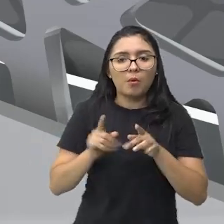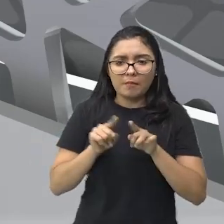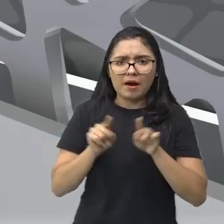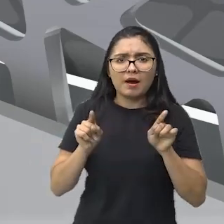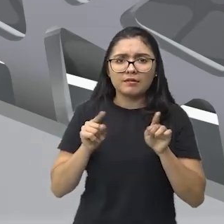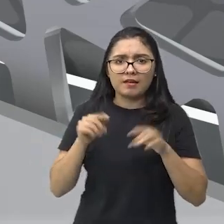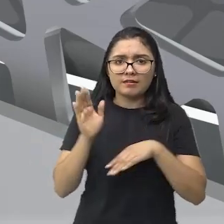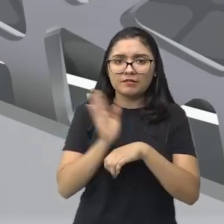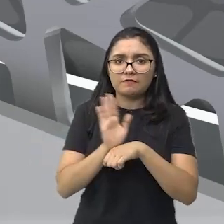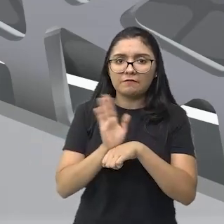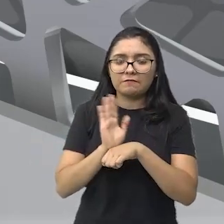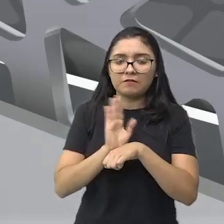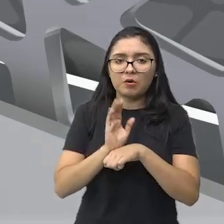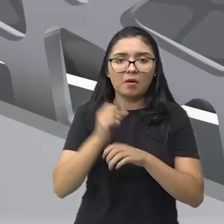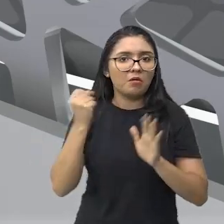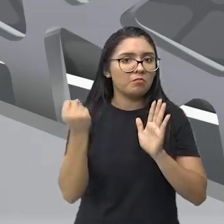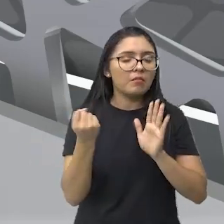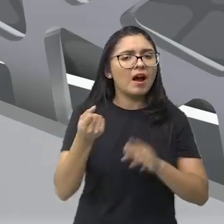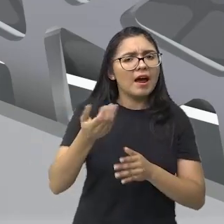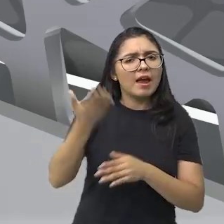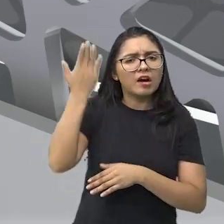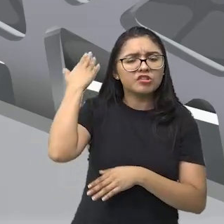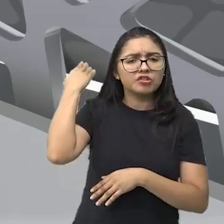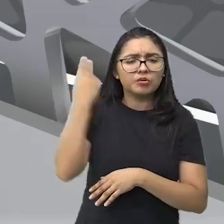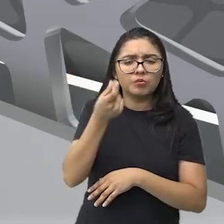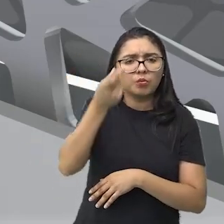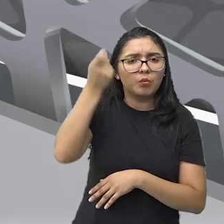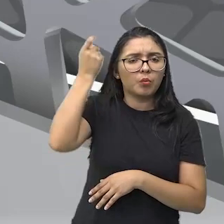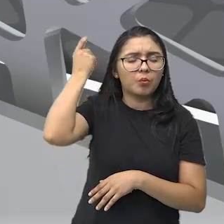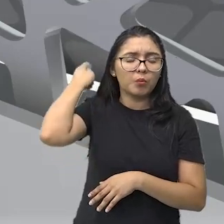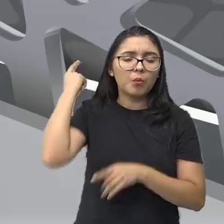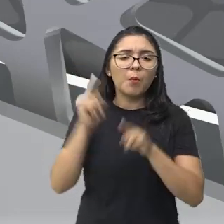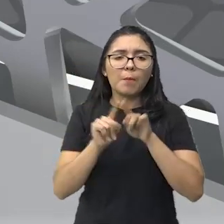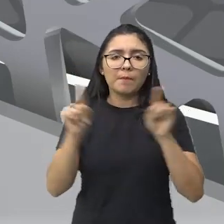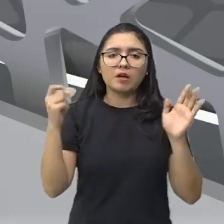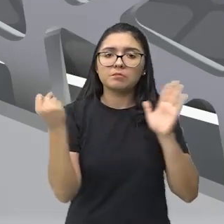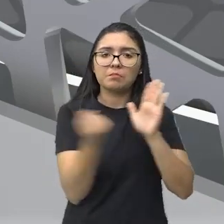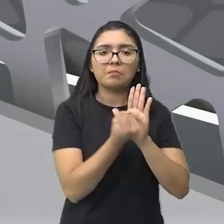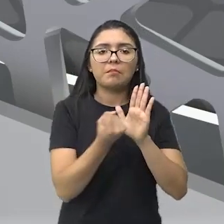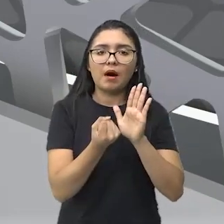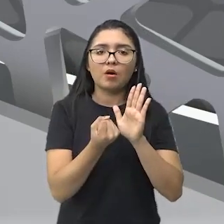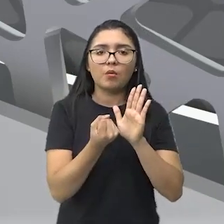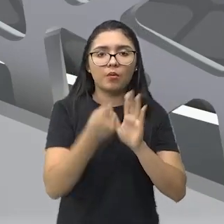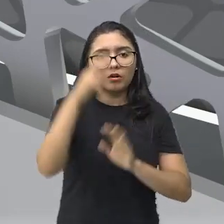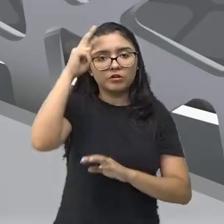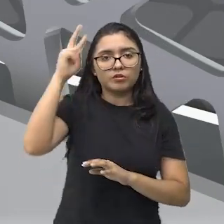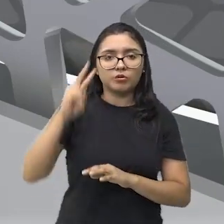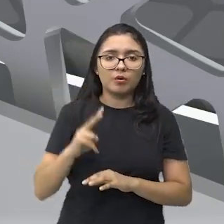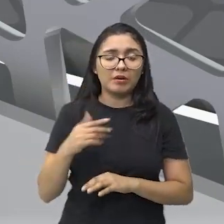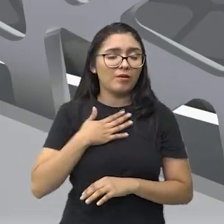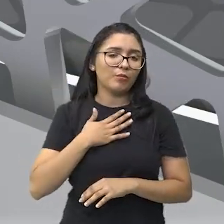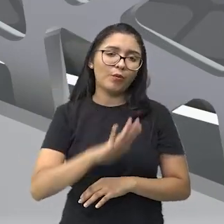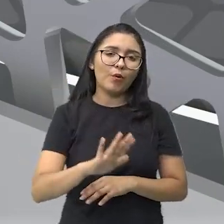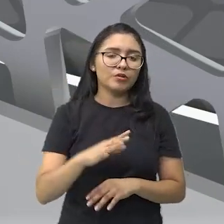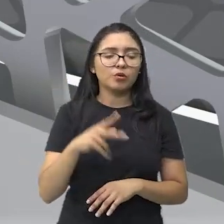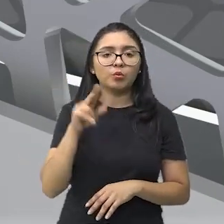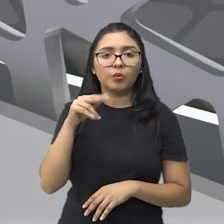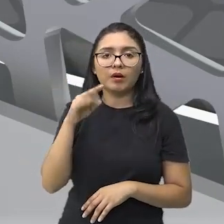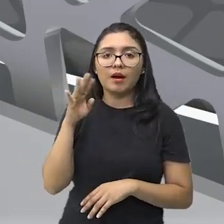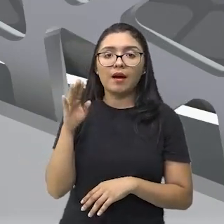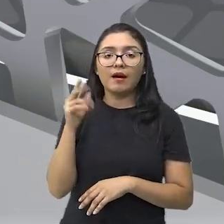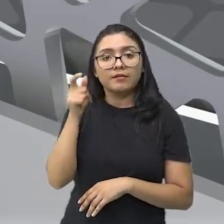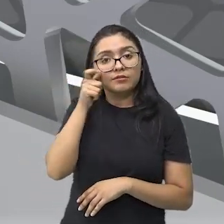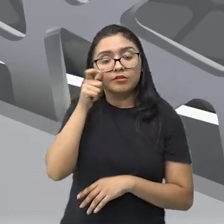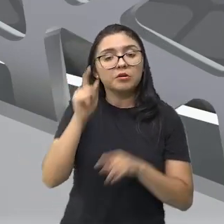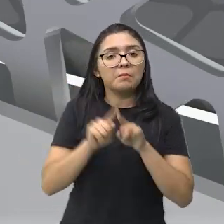clássico, porque eu sei o enredo, eu não assisti porque eu não gosto de ver filme com muitas mortes e etc, eu não assisti, mas ele é um